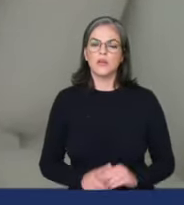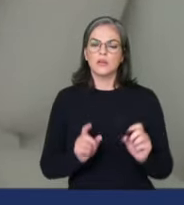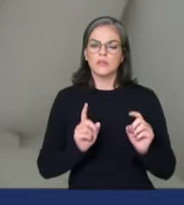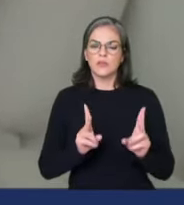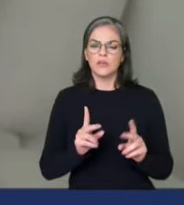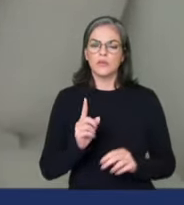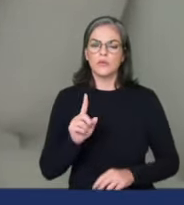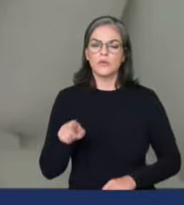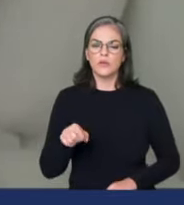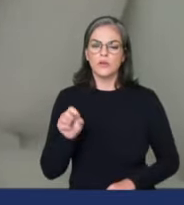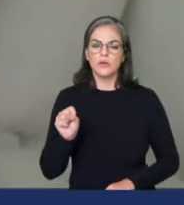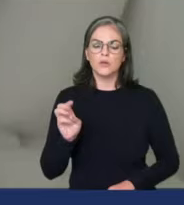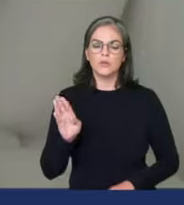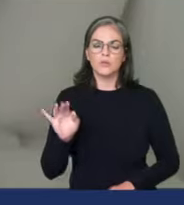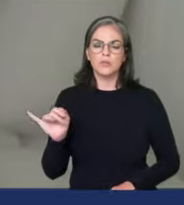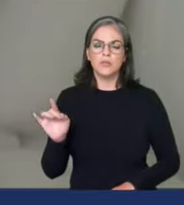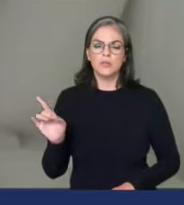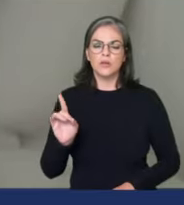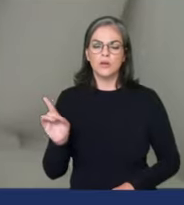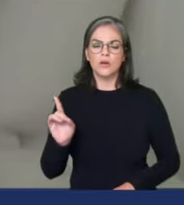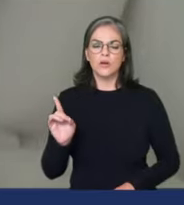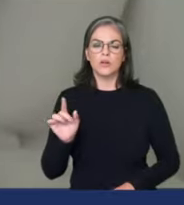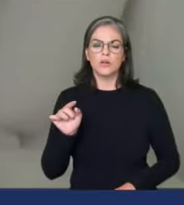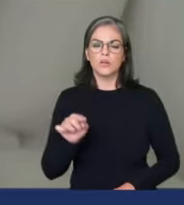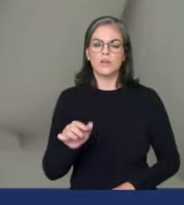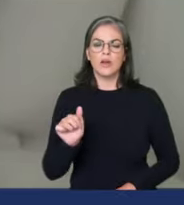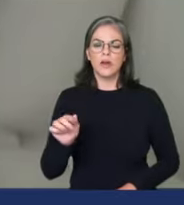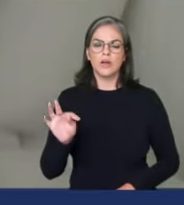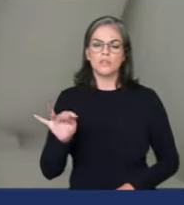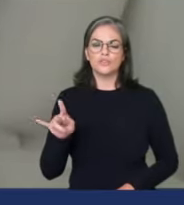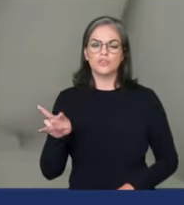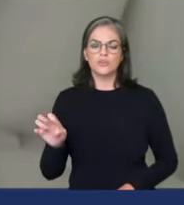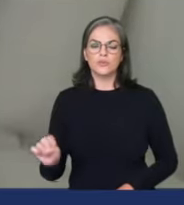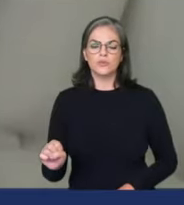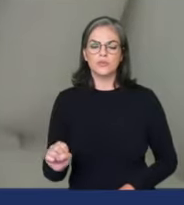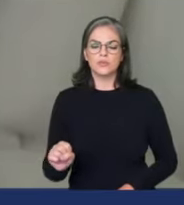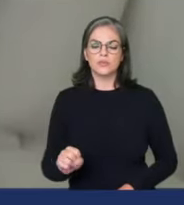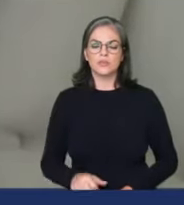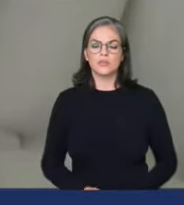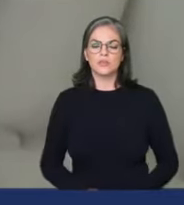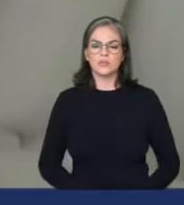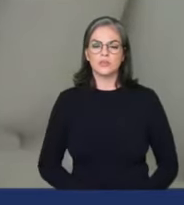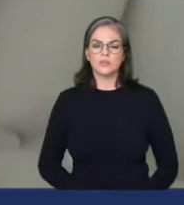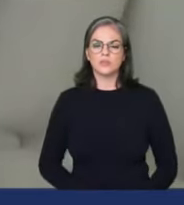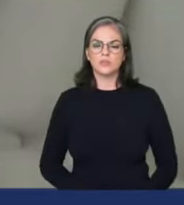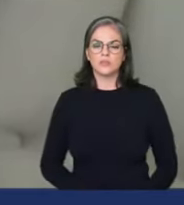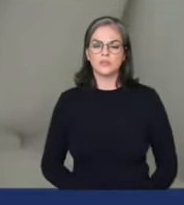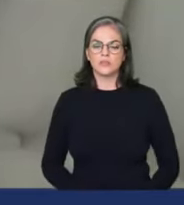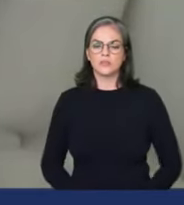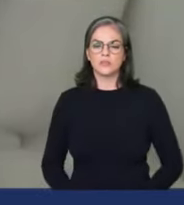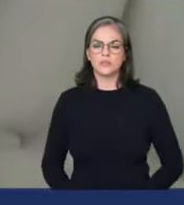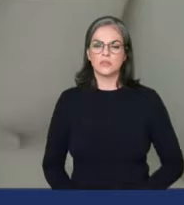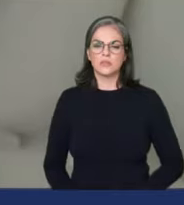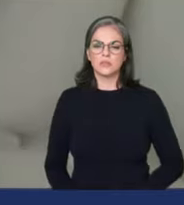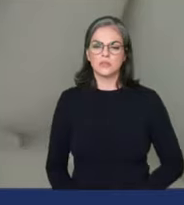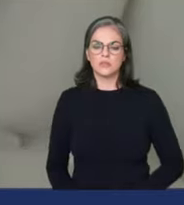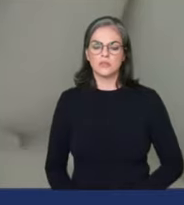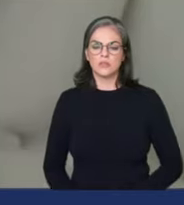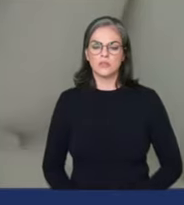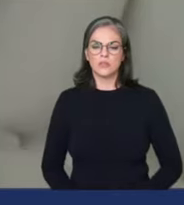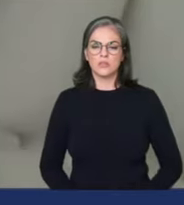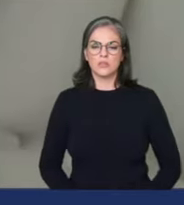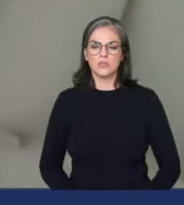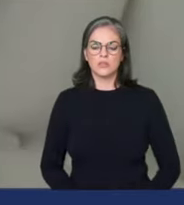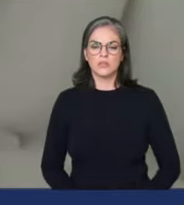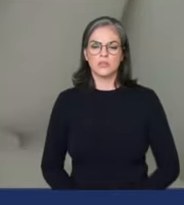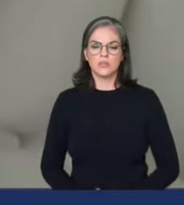bilhão de dólares. Então, aí está a grande fonte de receita da Petrobras. É o setor